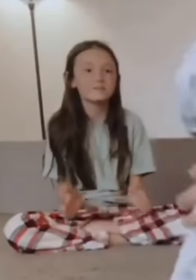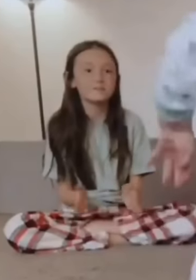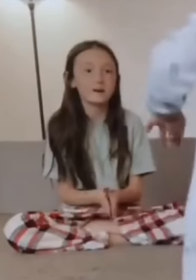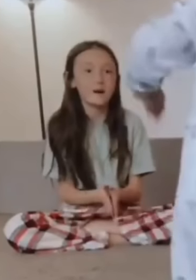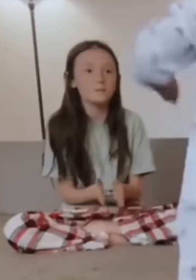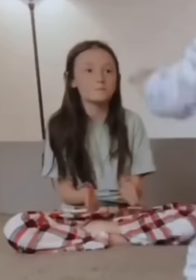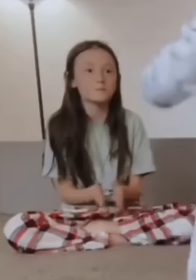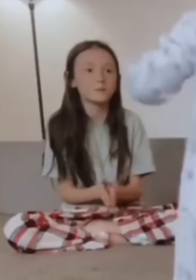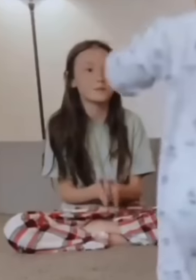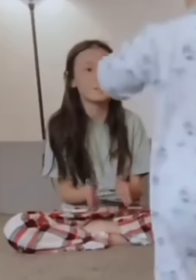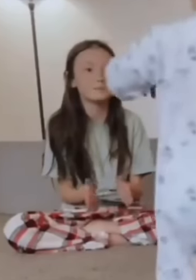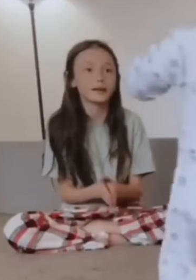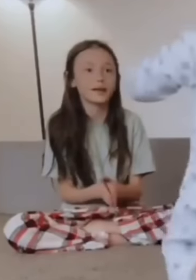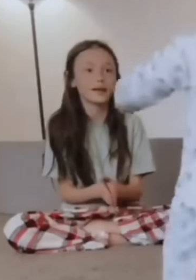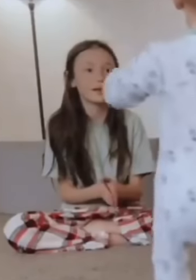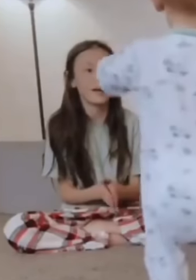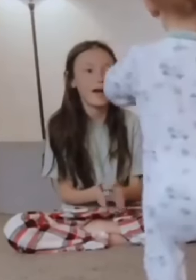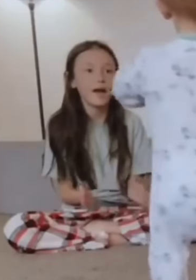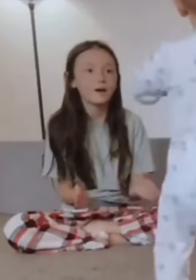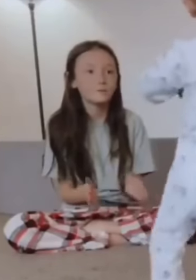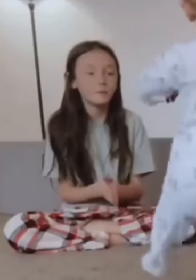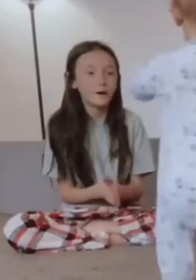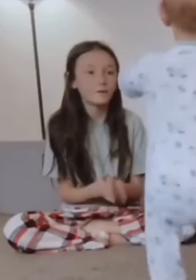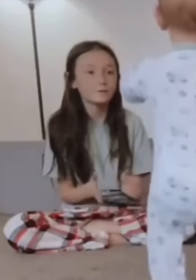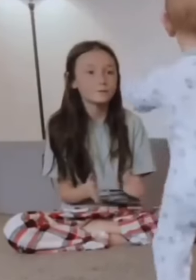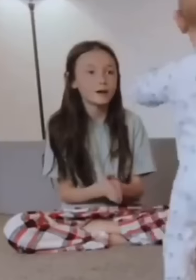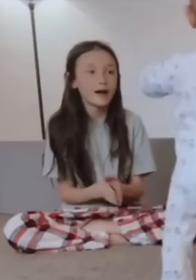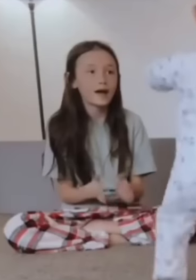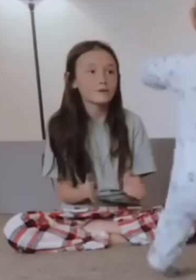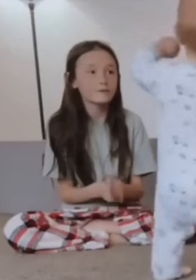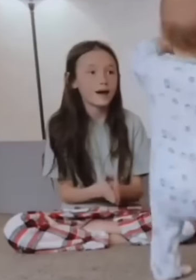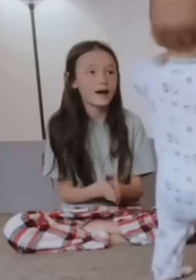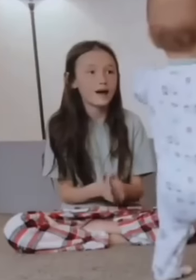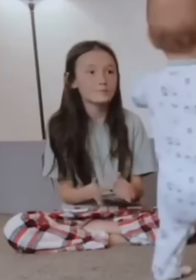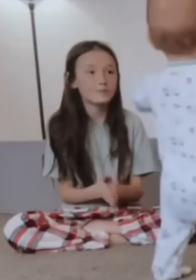as outras duas vamos ver quem que ele